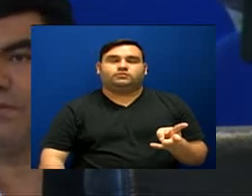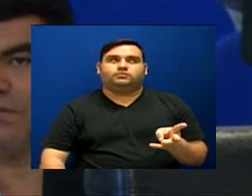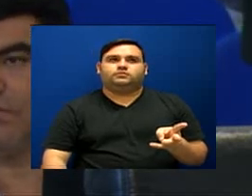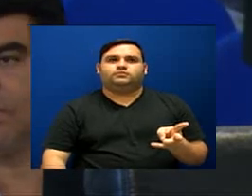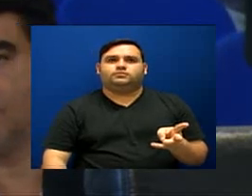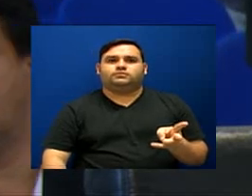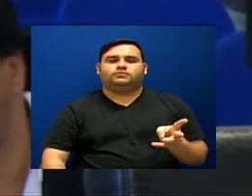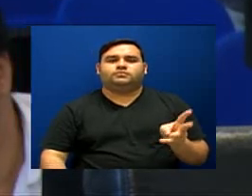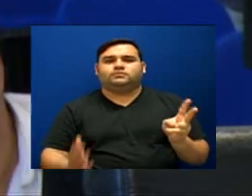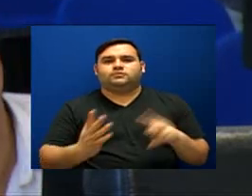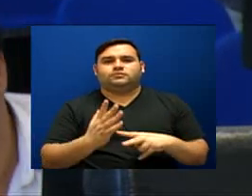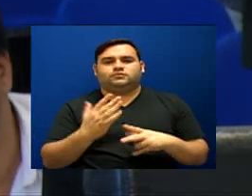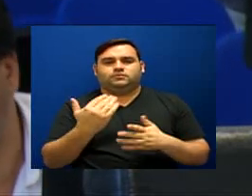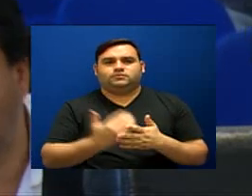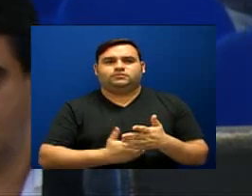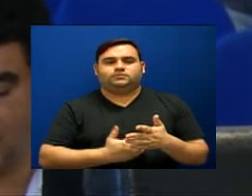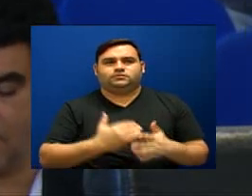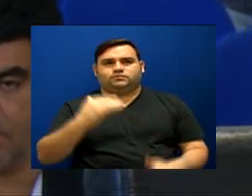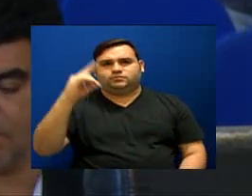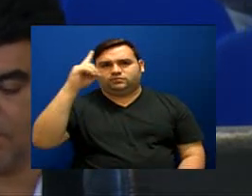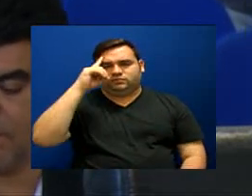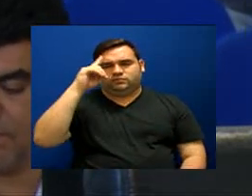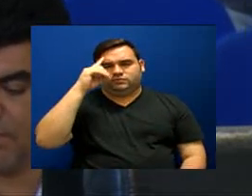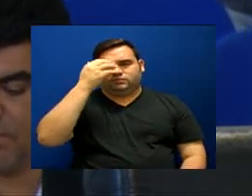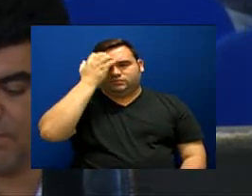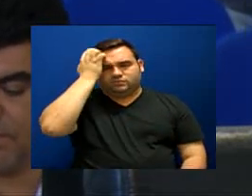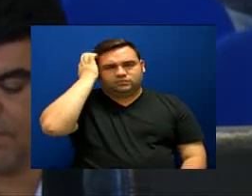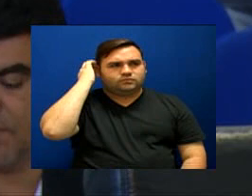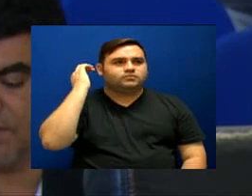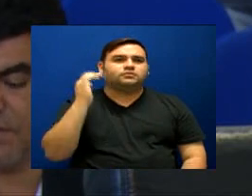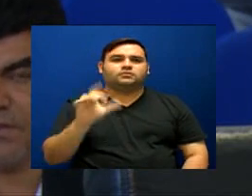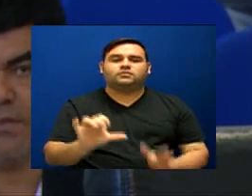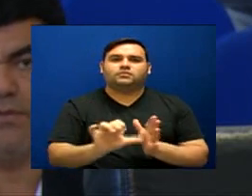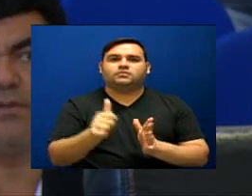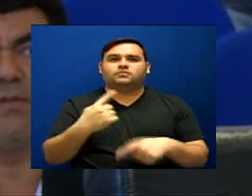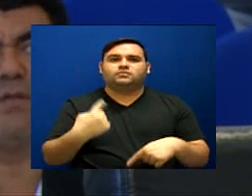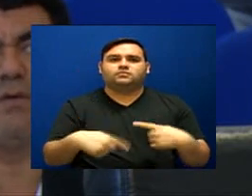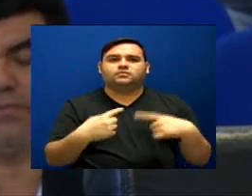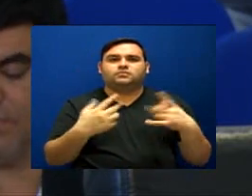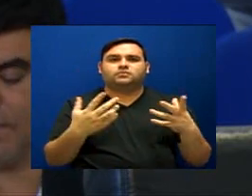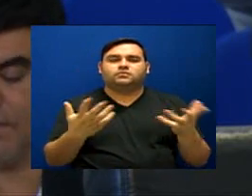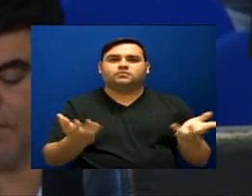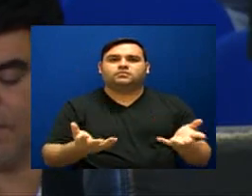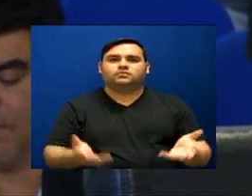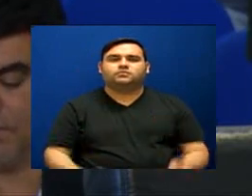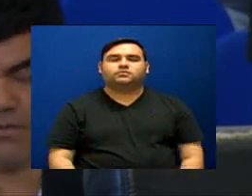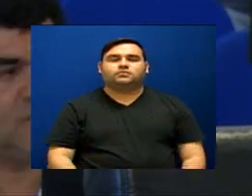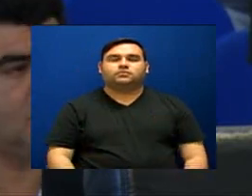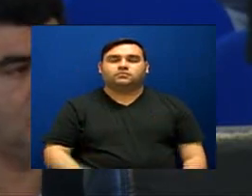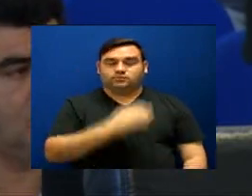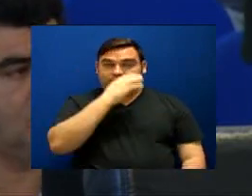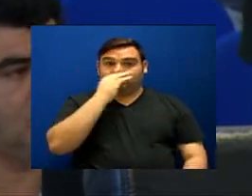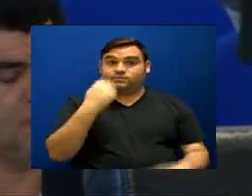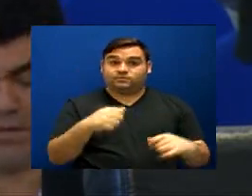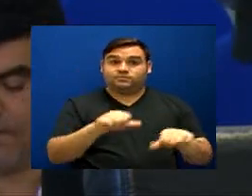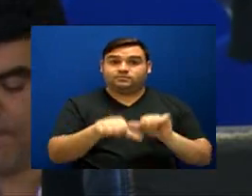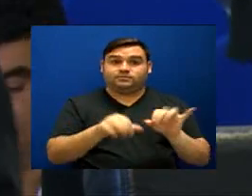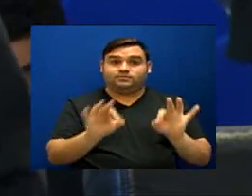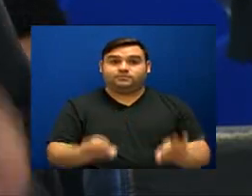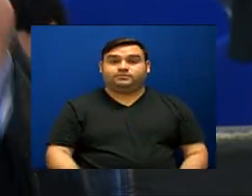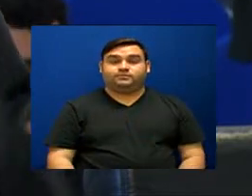Olha, está aqui na ordem do dia de... mas está como primeira discussão aqui na... então tem que corrigir